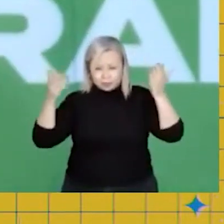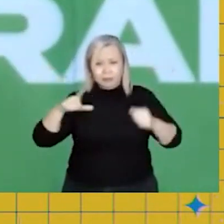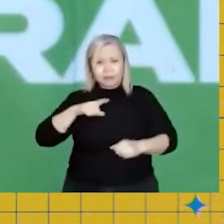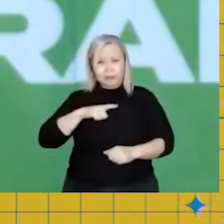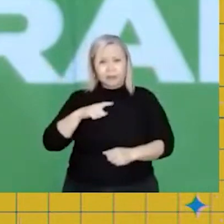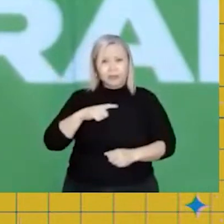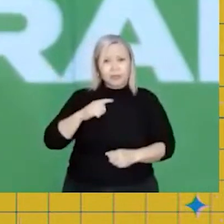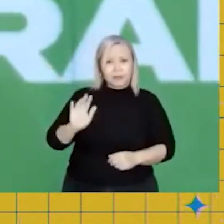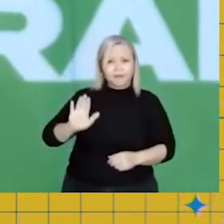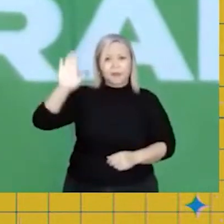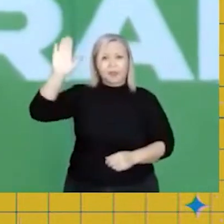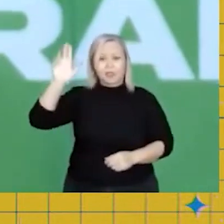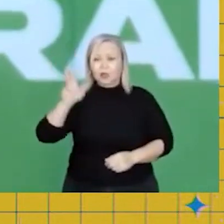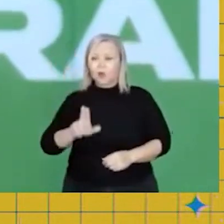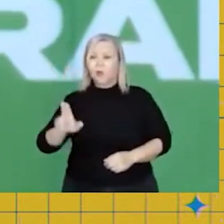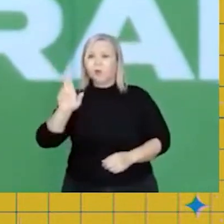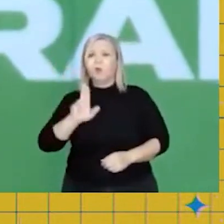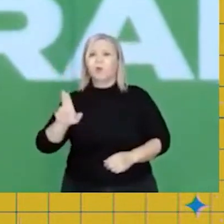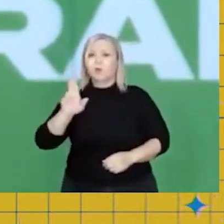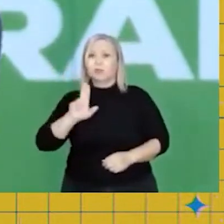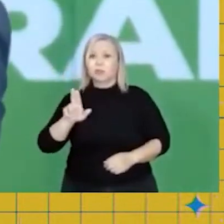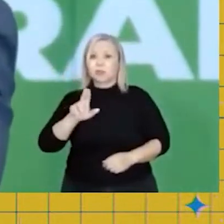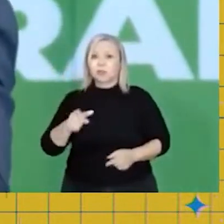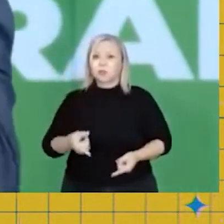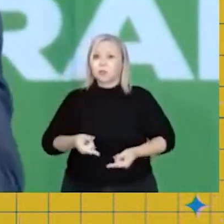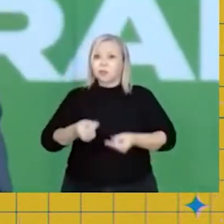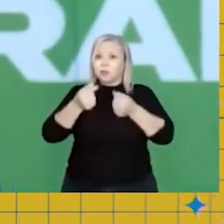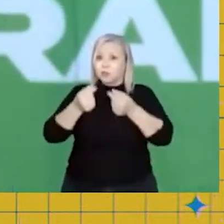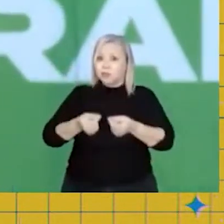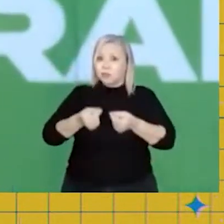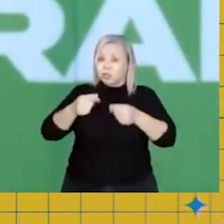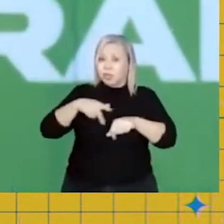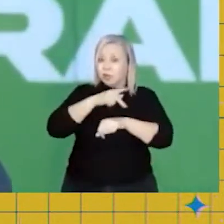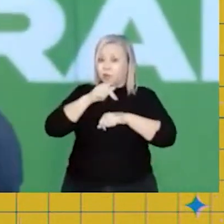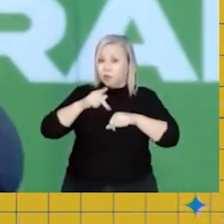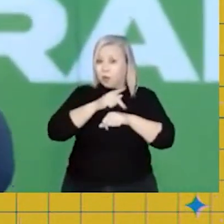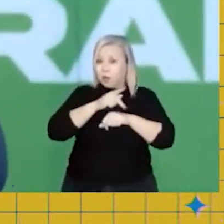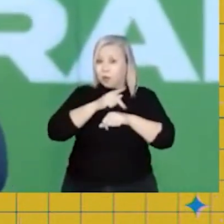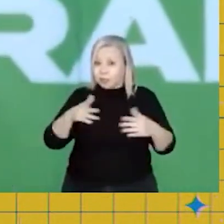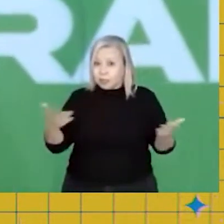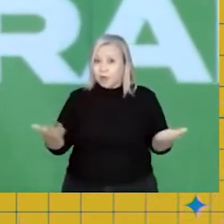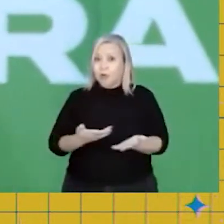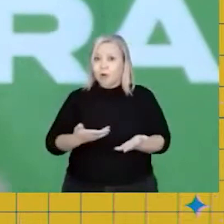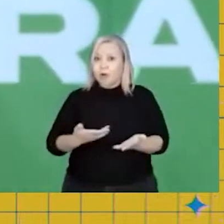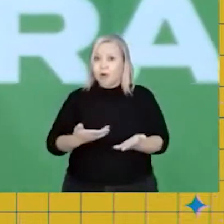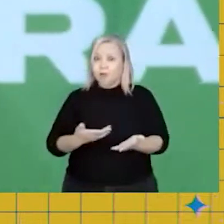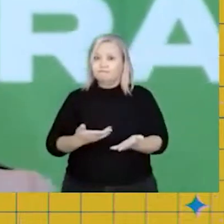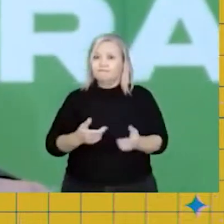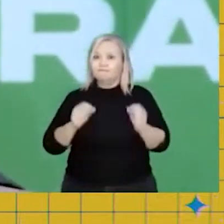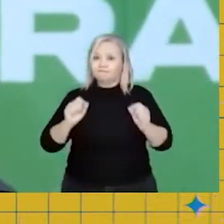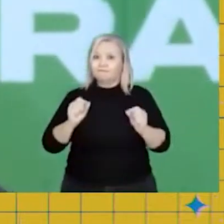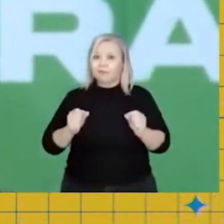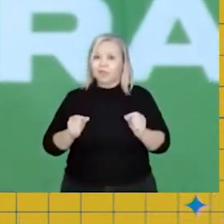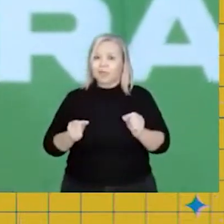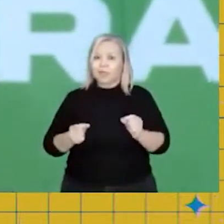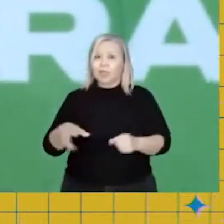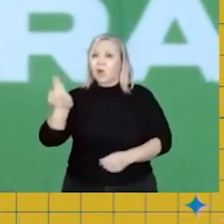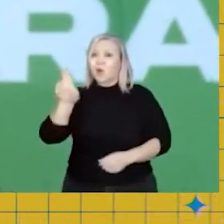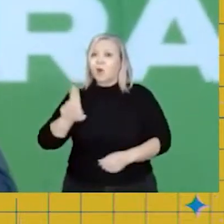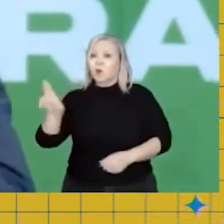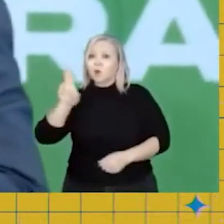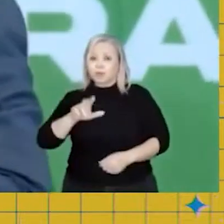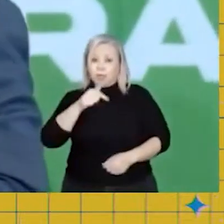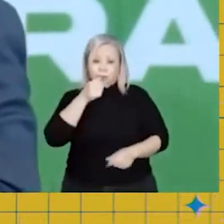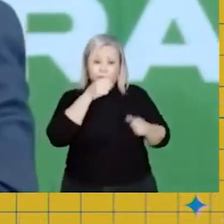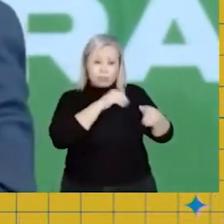máquina pública, inclusive agora, usurpando o 7 de setembro do povo brasileiro para ser